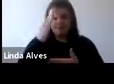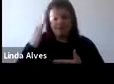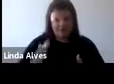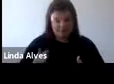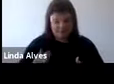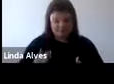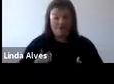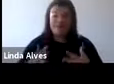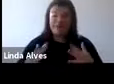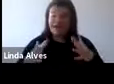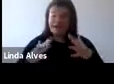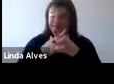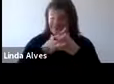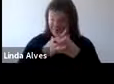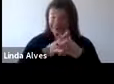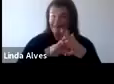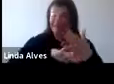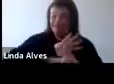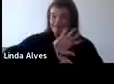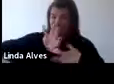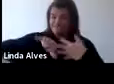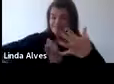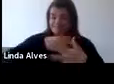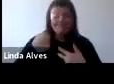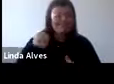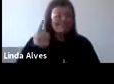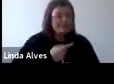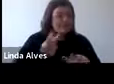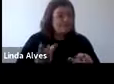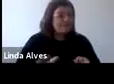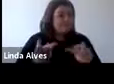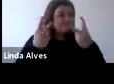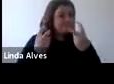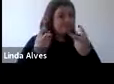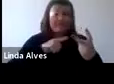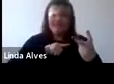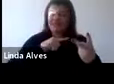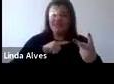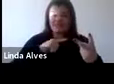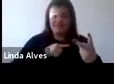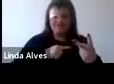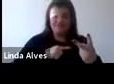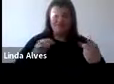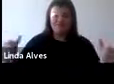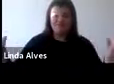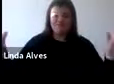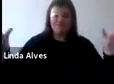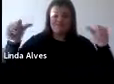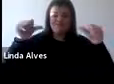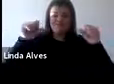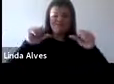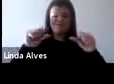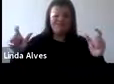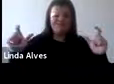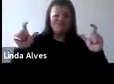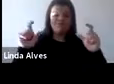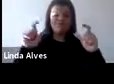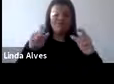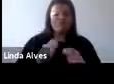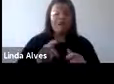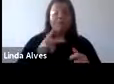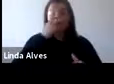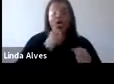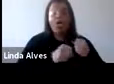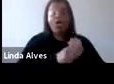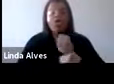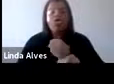nesta confusão, se a gente observar, houve uma baixa, a baixa da pressão pelo